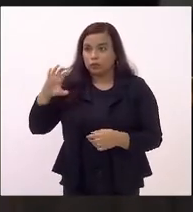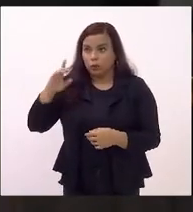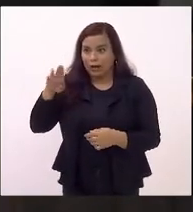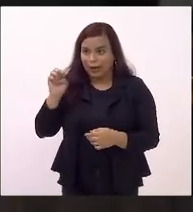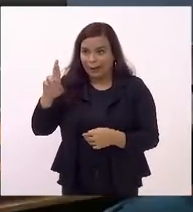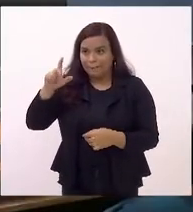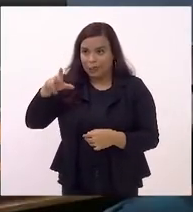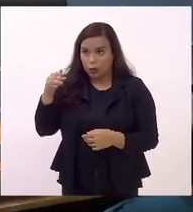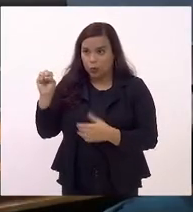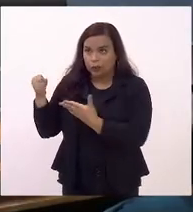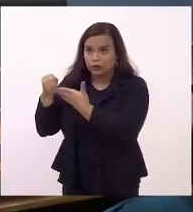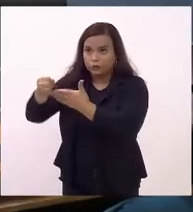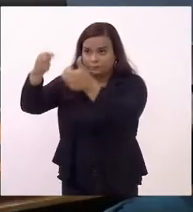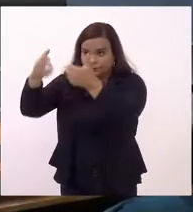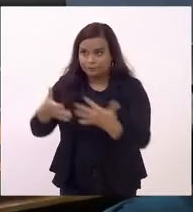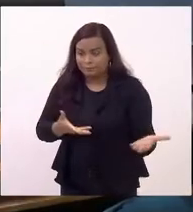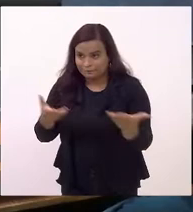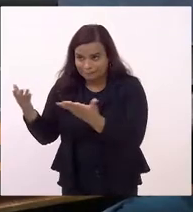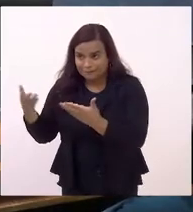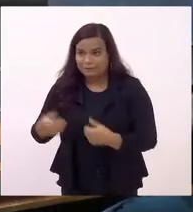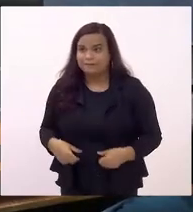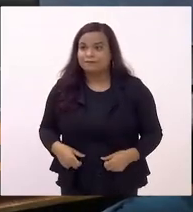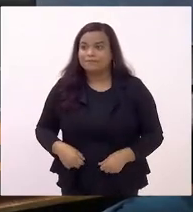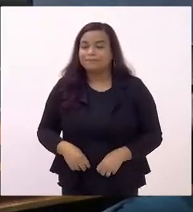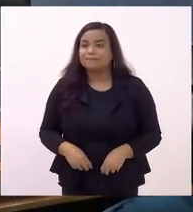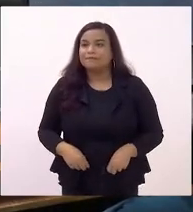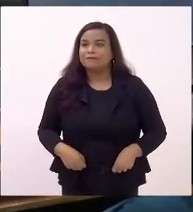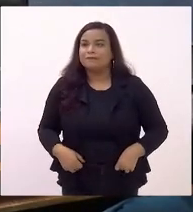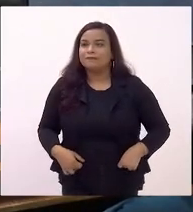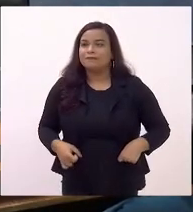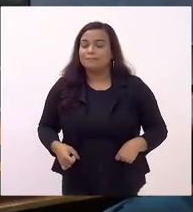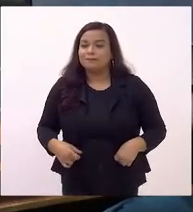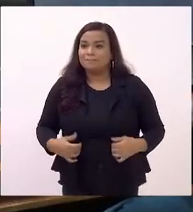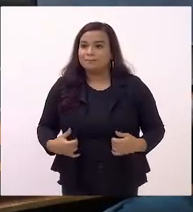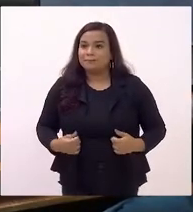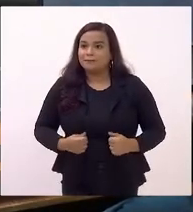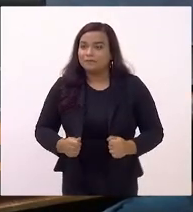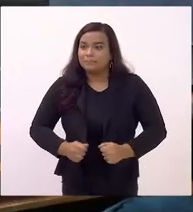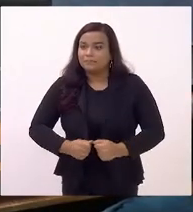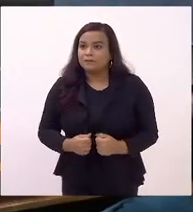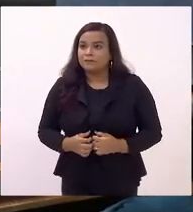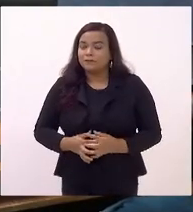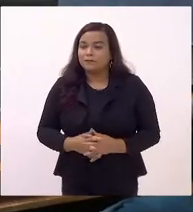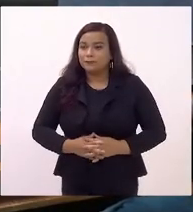Lucas. Queria saudar todos e todas.